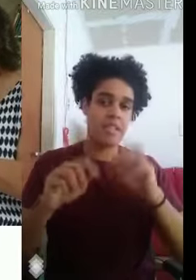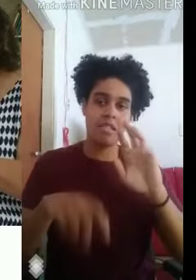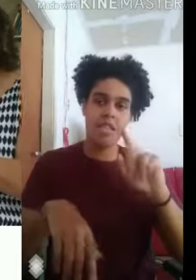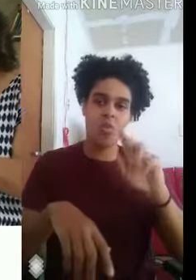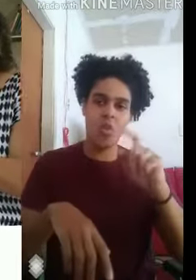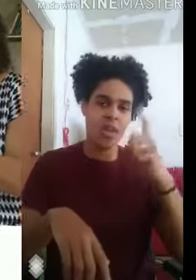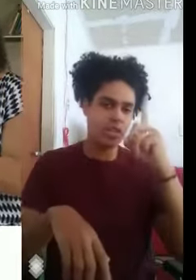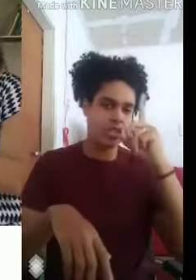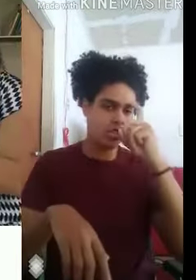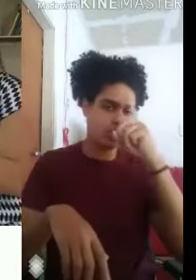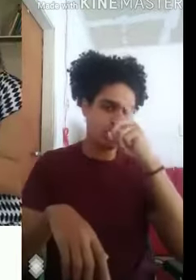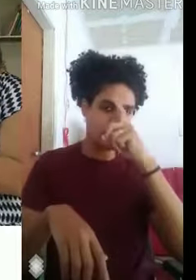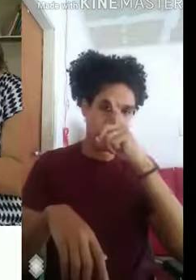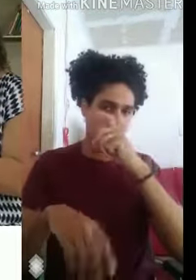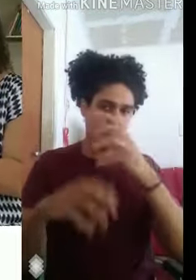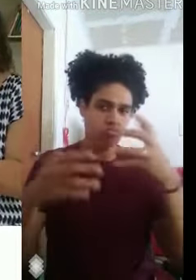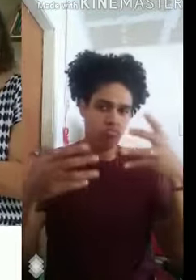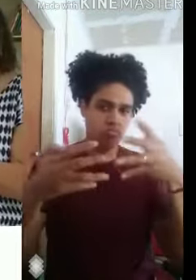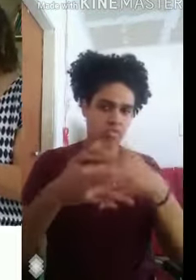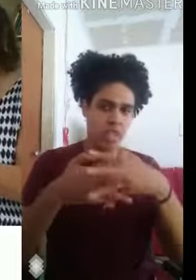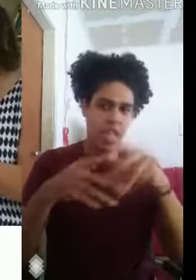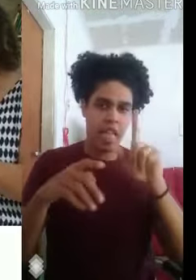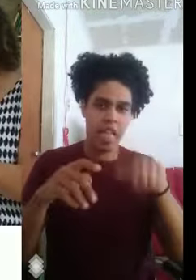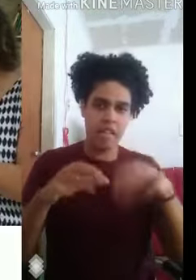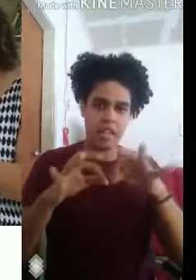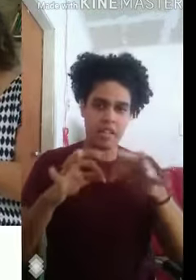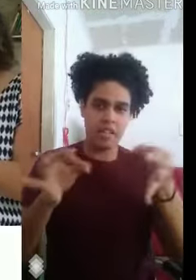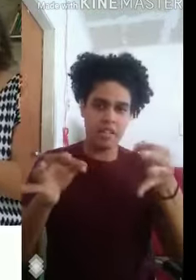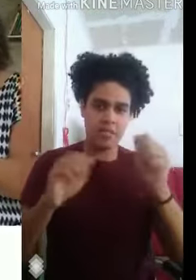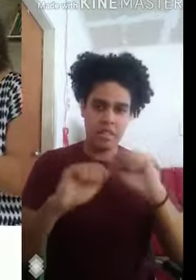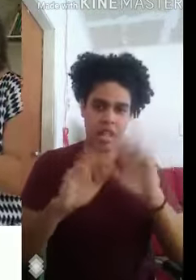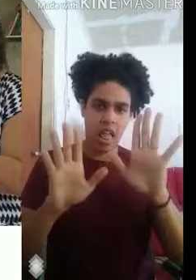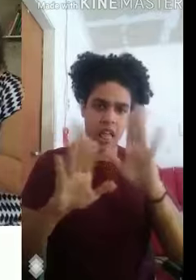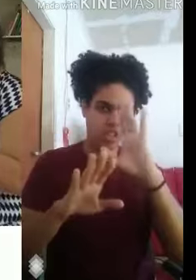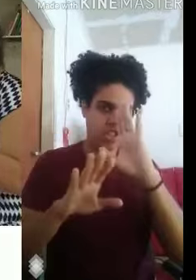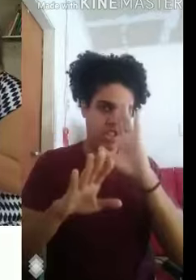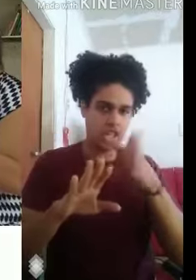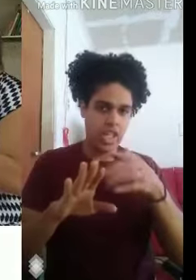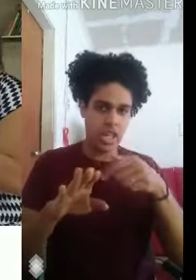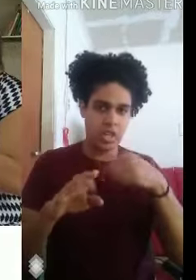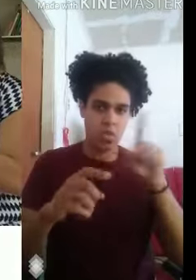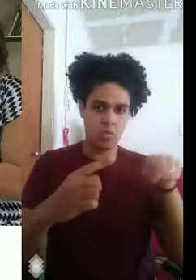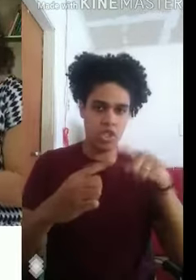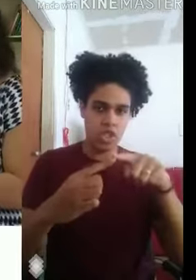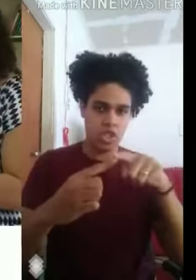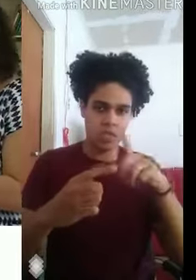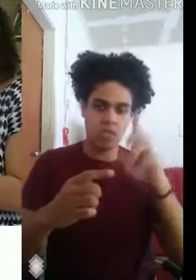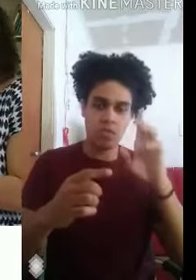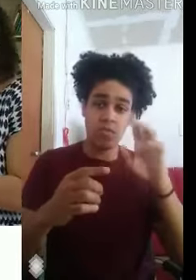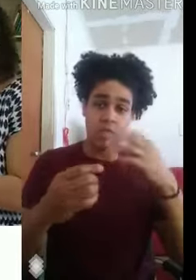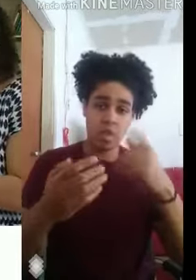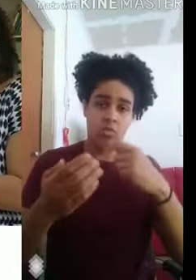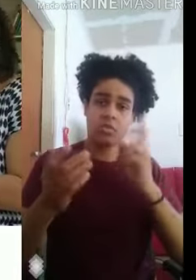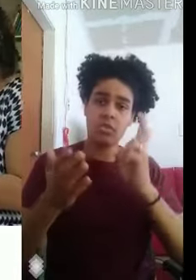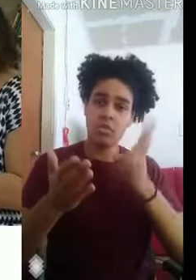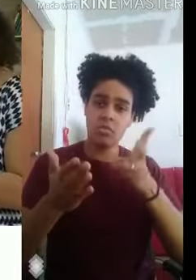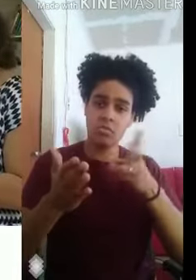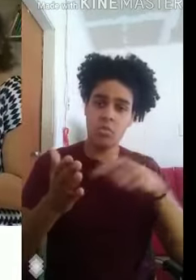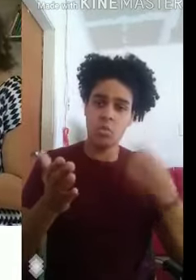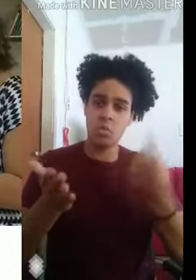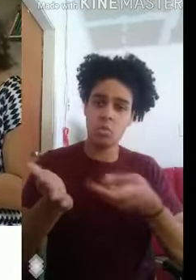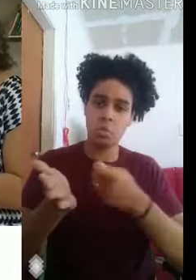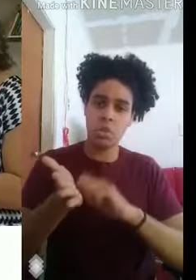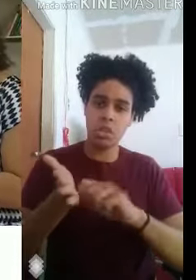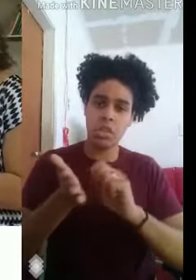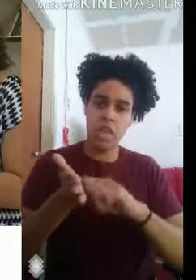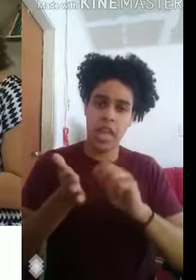uma linguagem difícil e complicada. É uma linguagem simples, clara, direta e objetiva. Então, toda vez que a